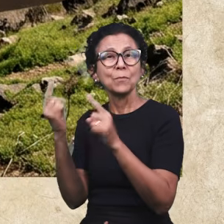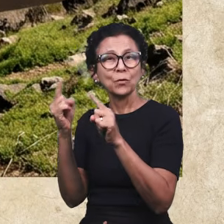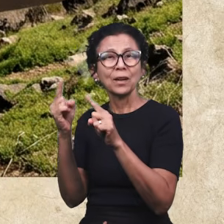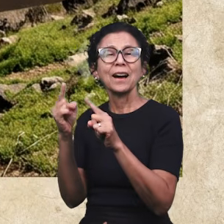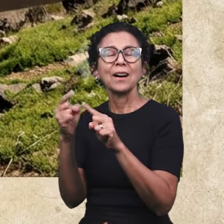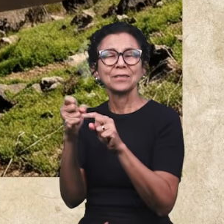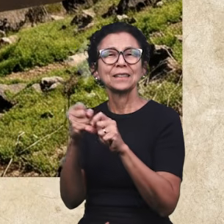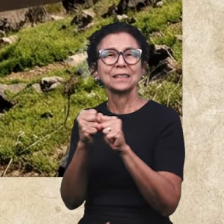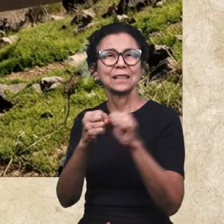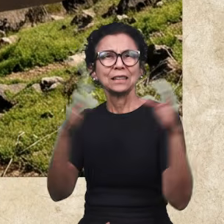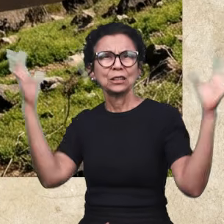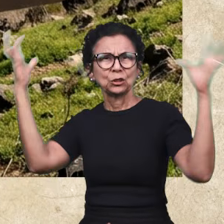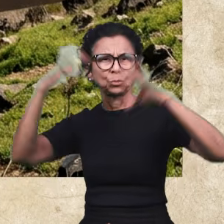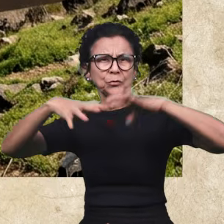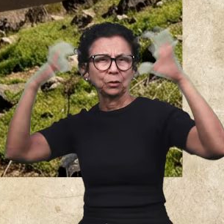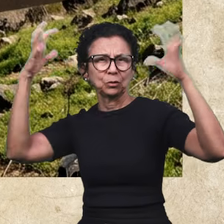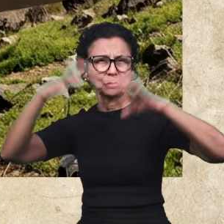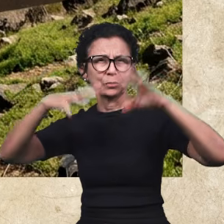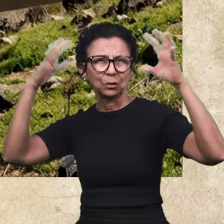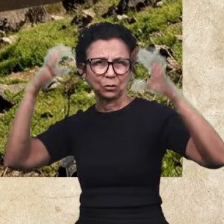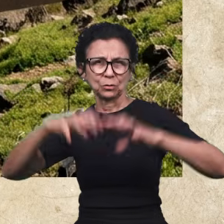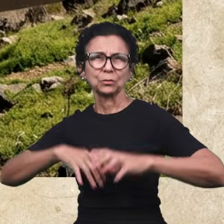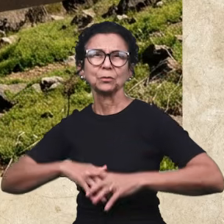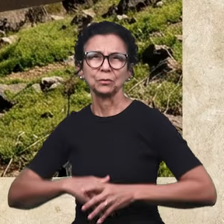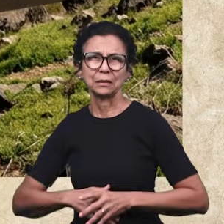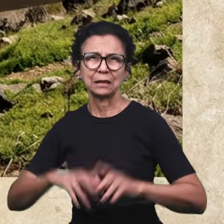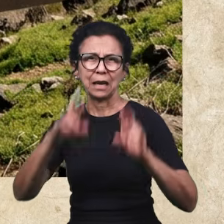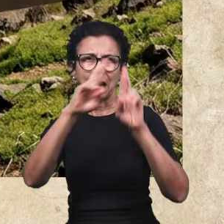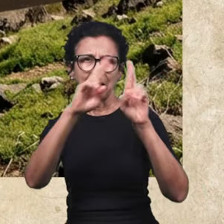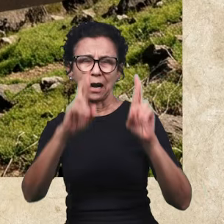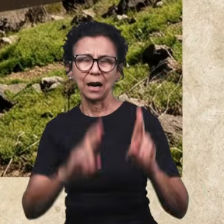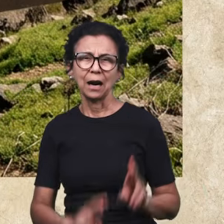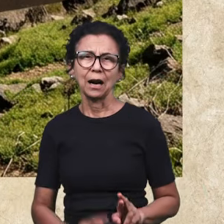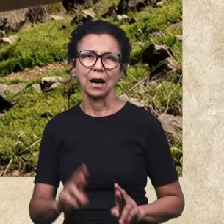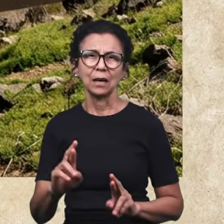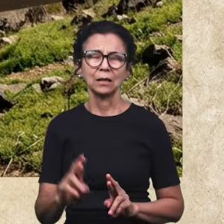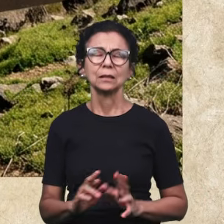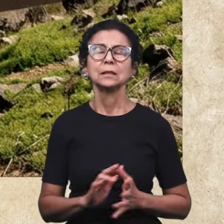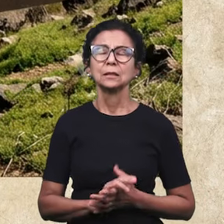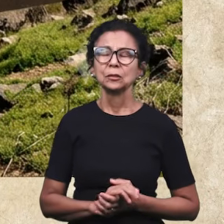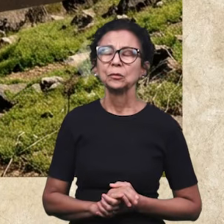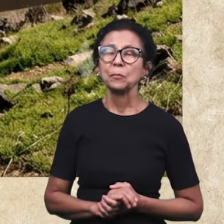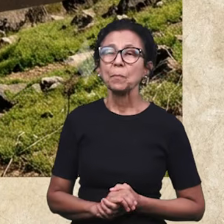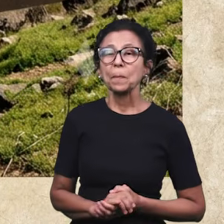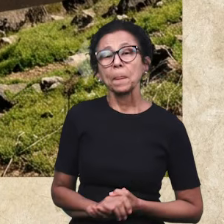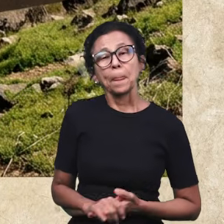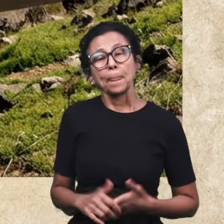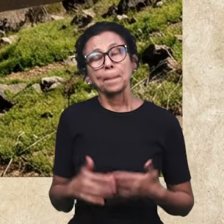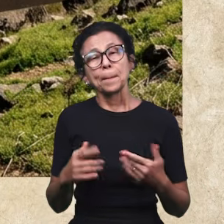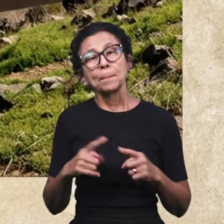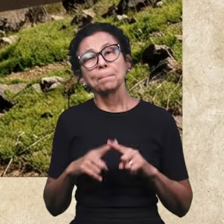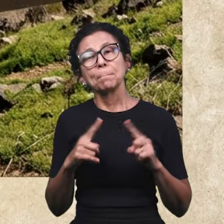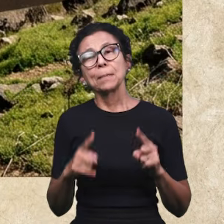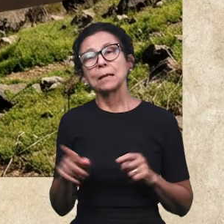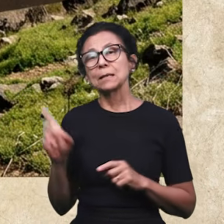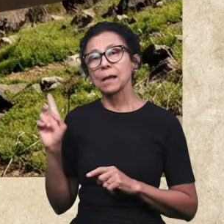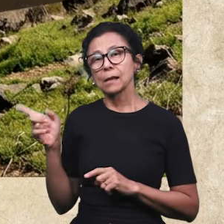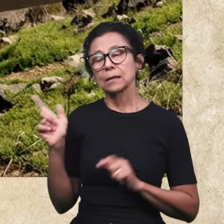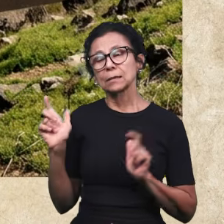tempestade, mas foi num lugar como esse que o Senhor Jesus estava ensinando os